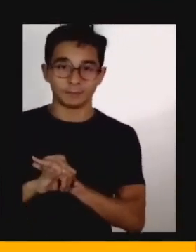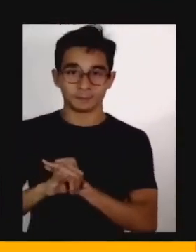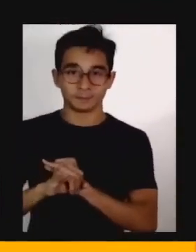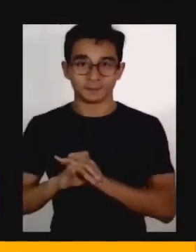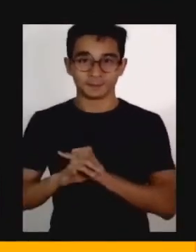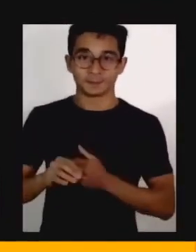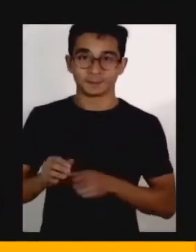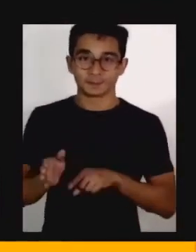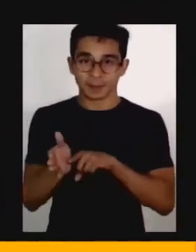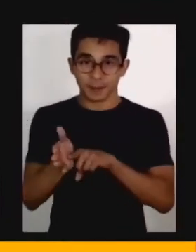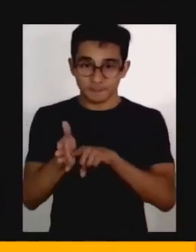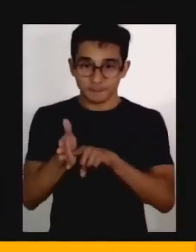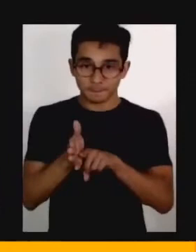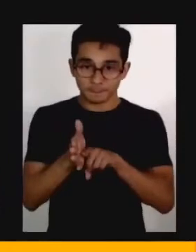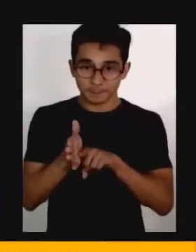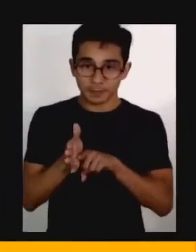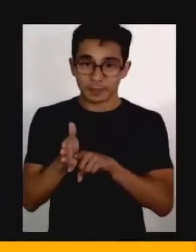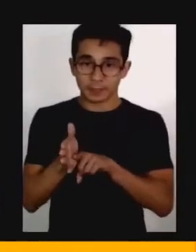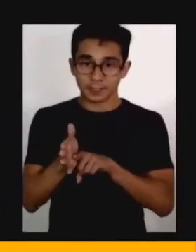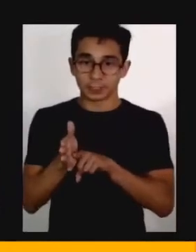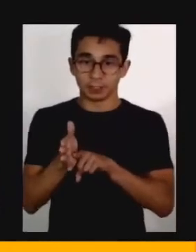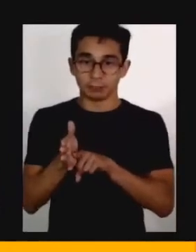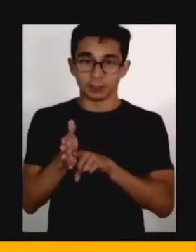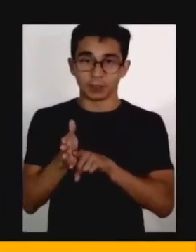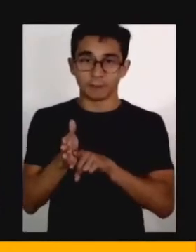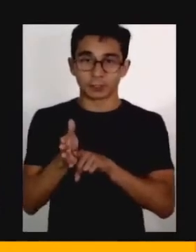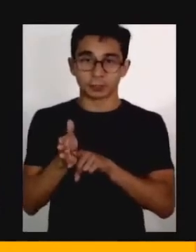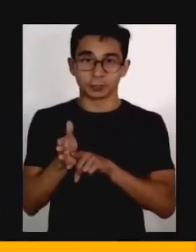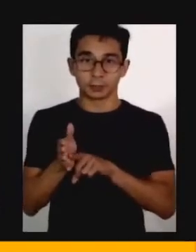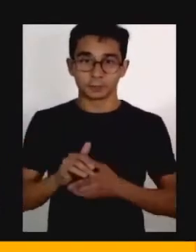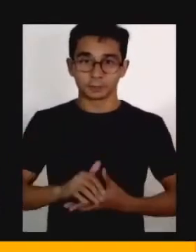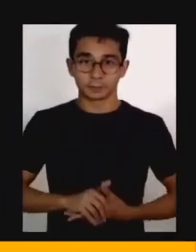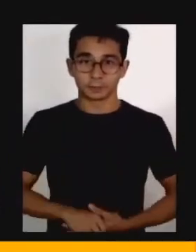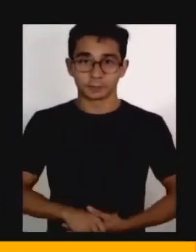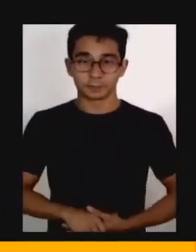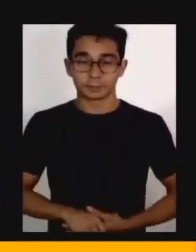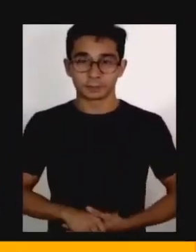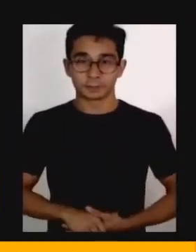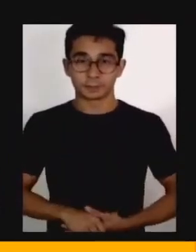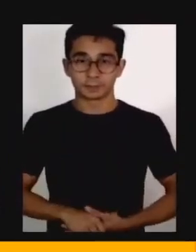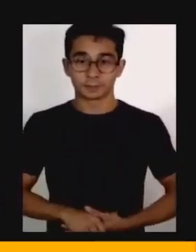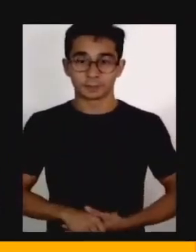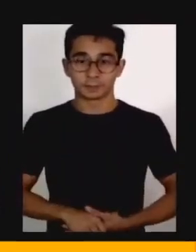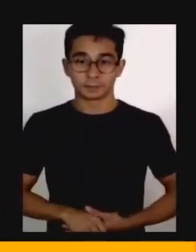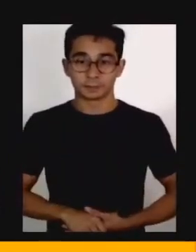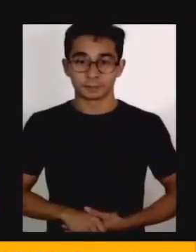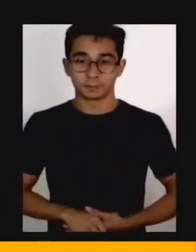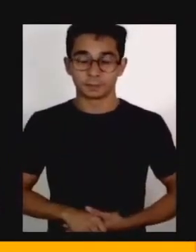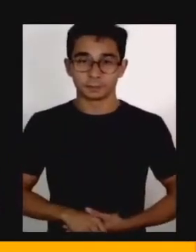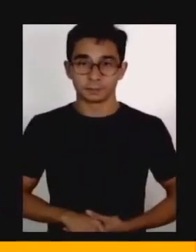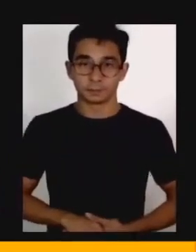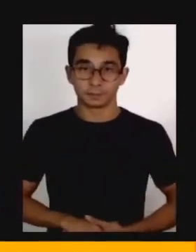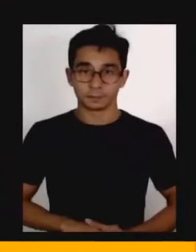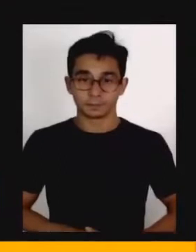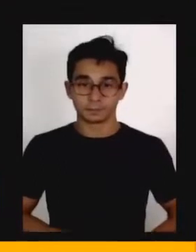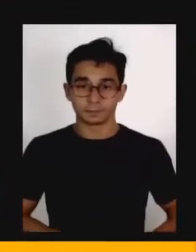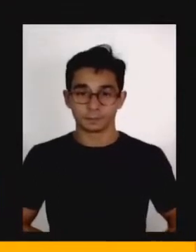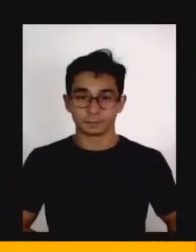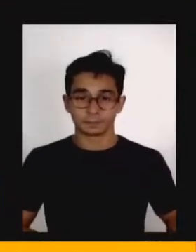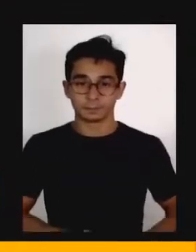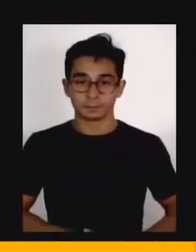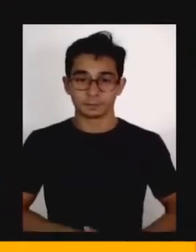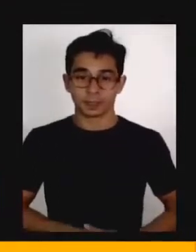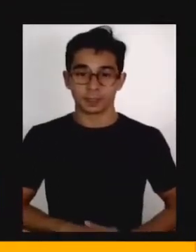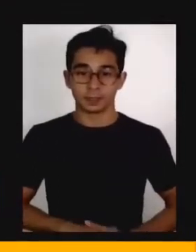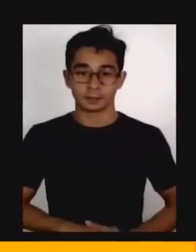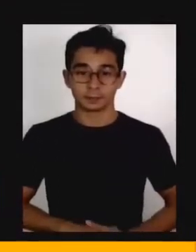que fazemos com os nossos consumidores, né, de produtos flagship de marca, são aqueles